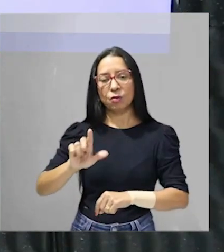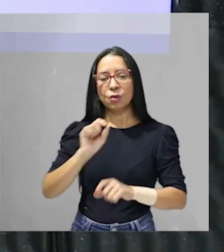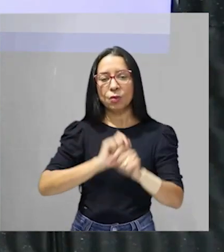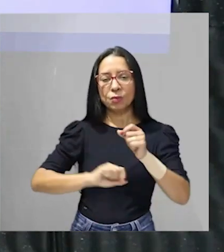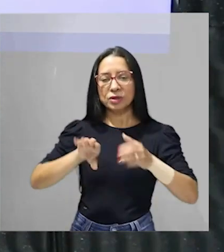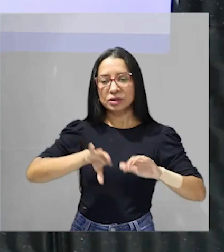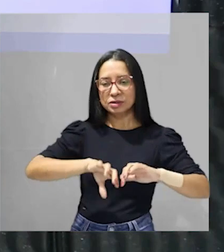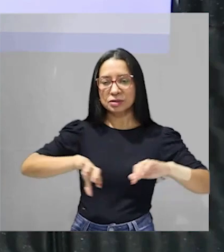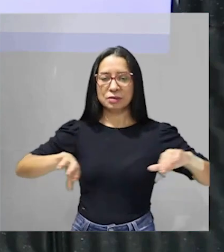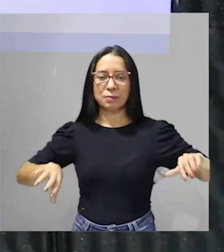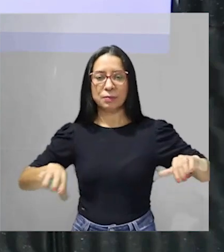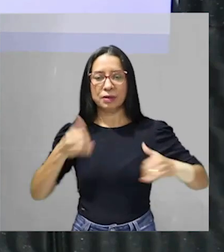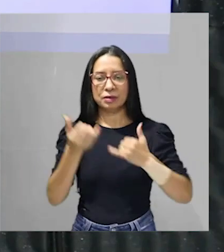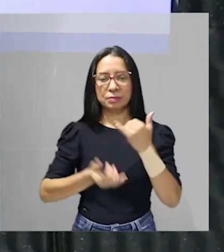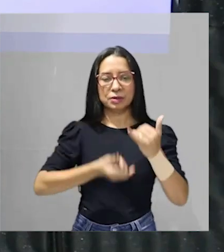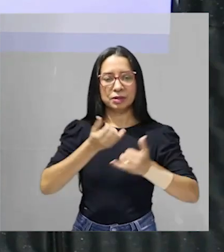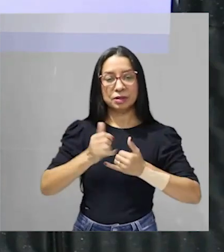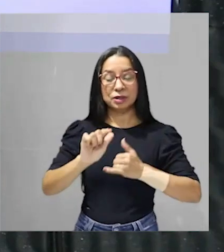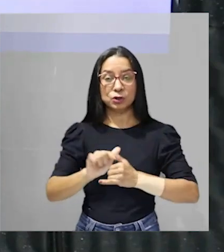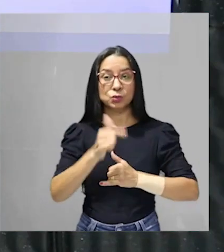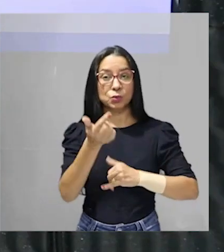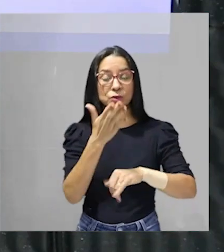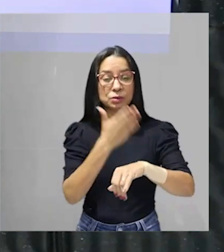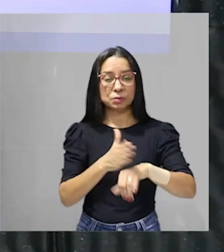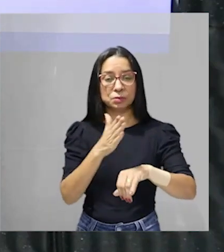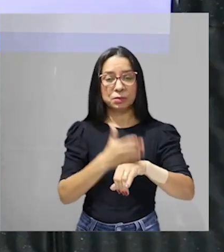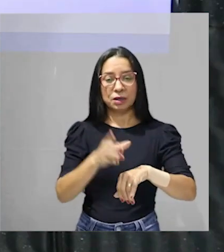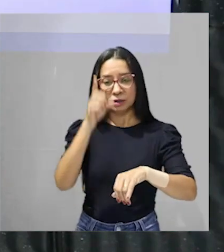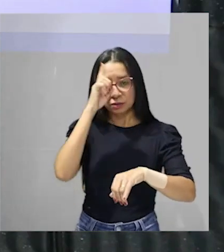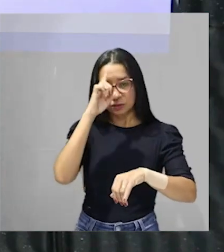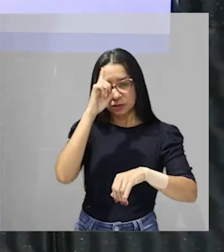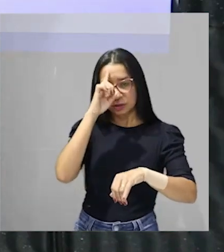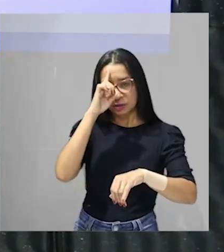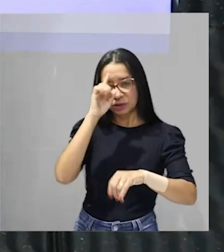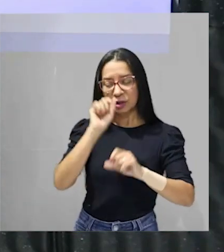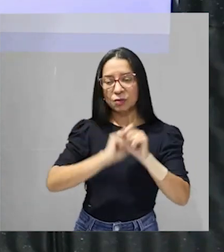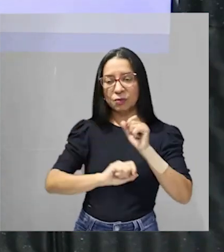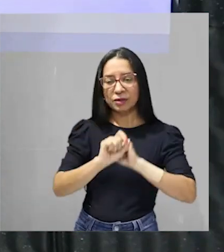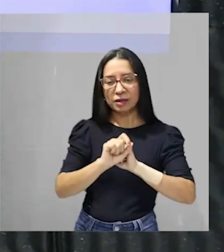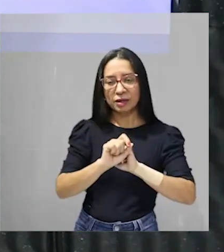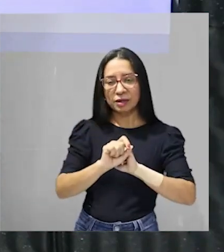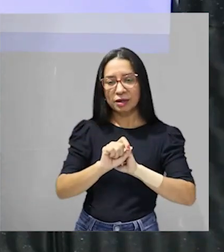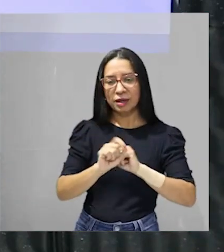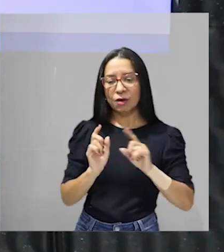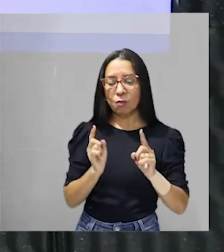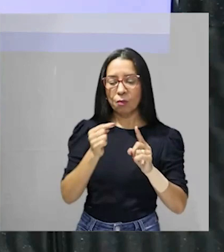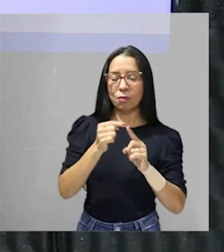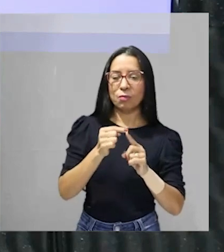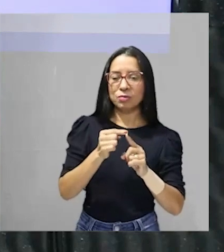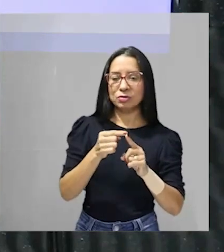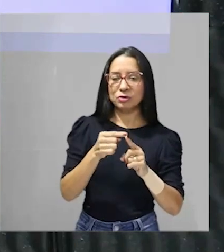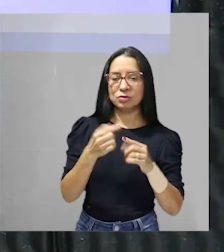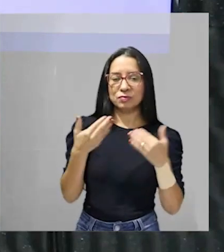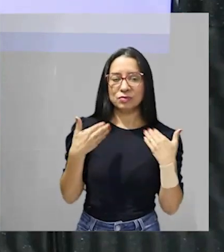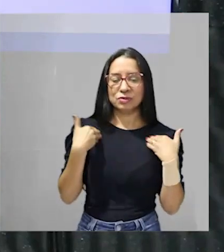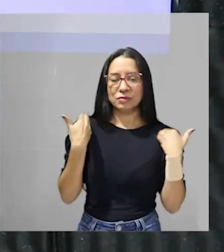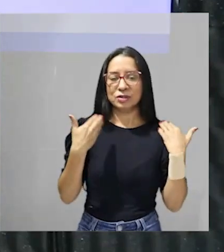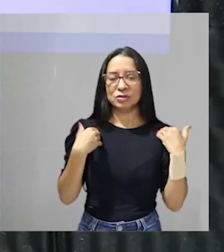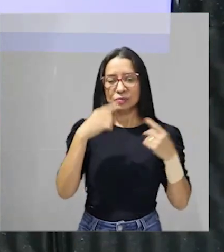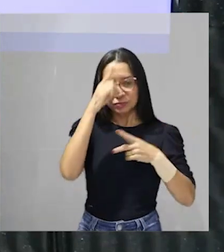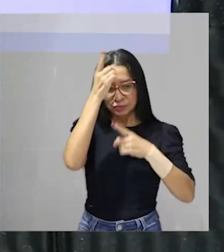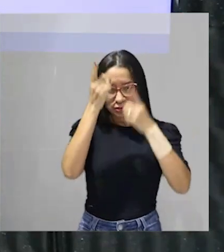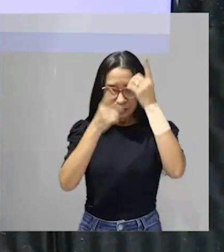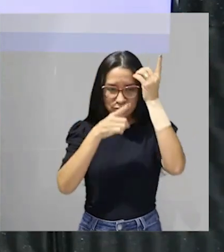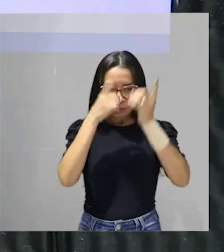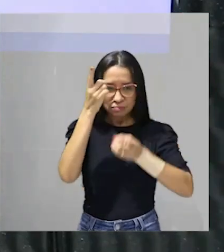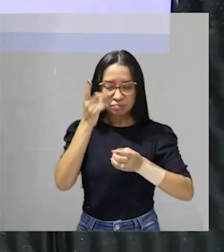e criativo em vez de ser uma ação realizada em prol da Sobrevivência ou da Necessidade Coloquei